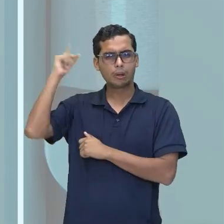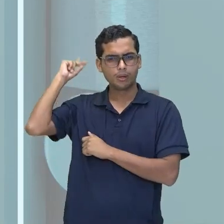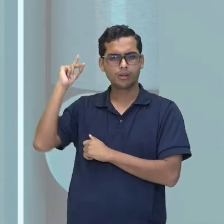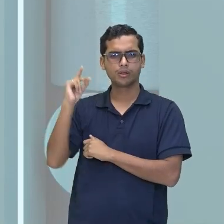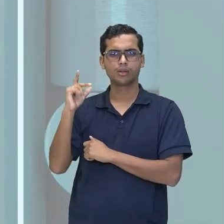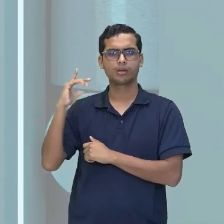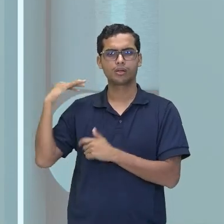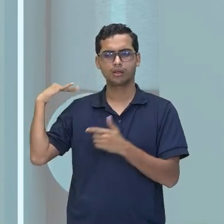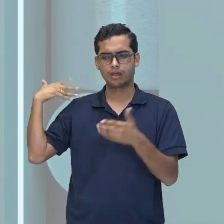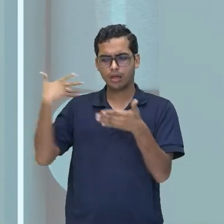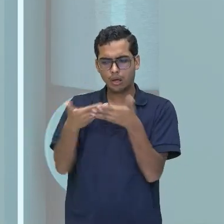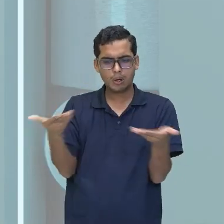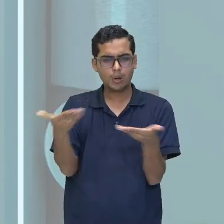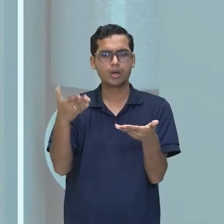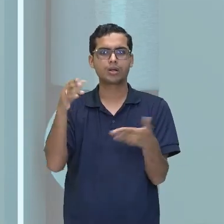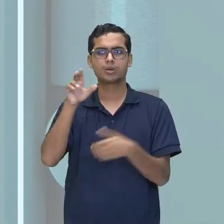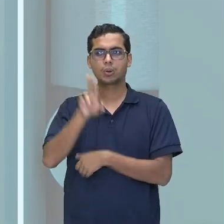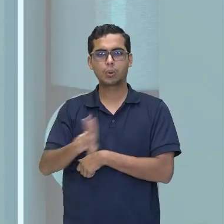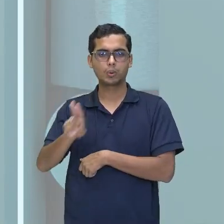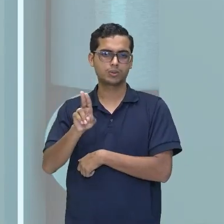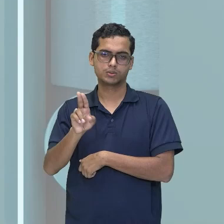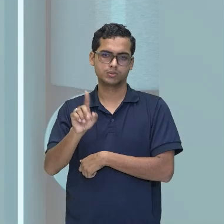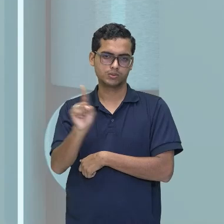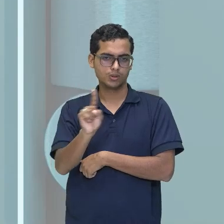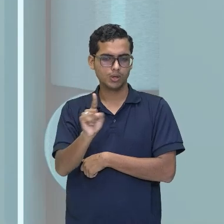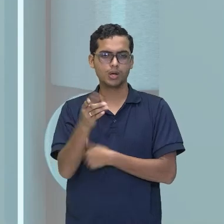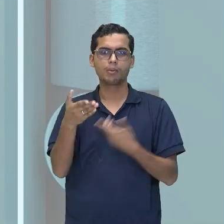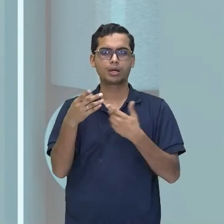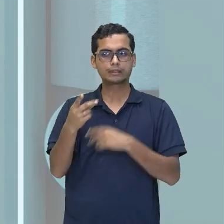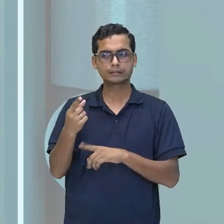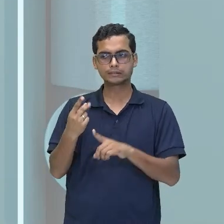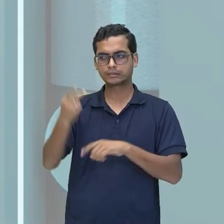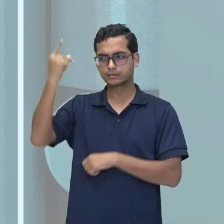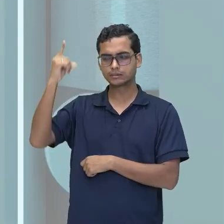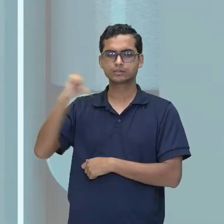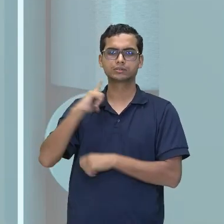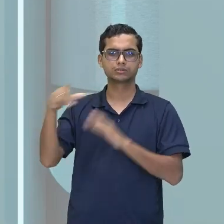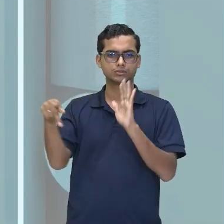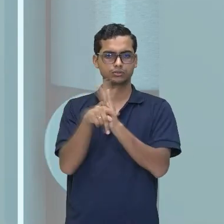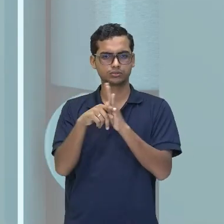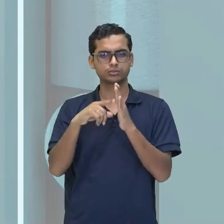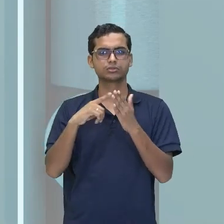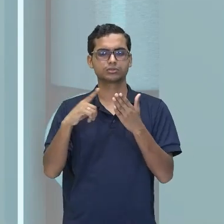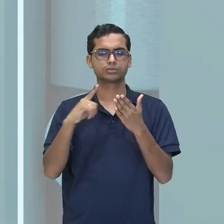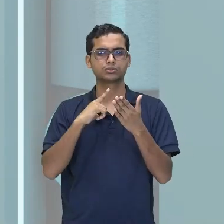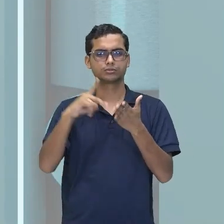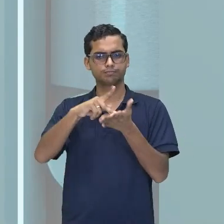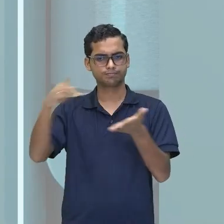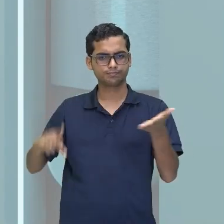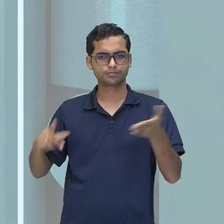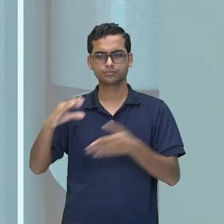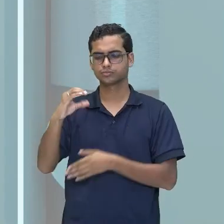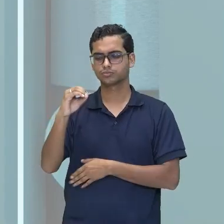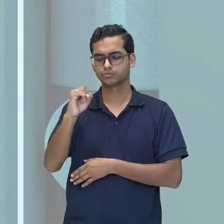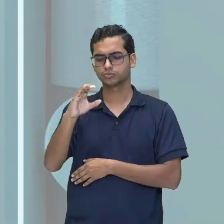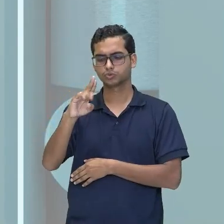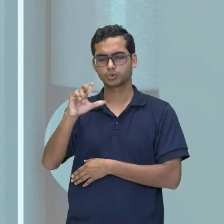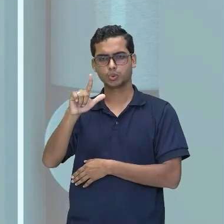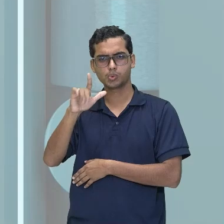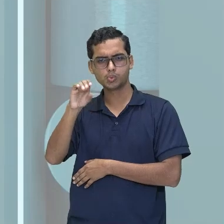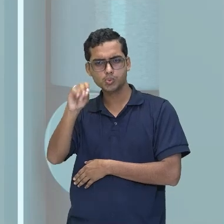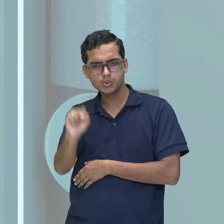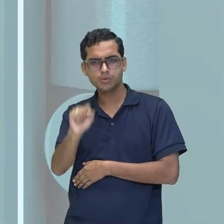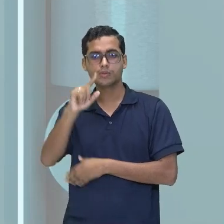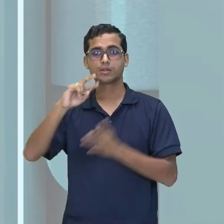de uso, né? Mas dentro do poema tem, então a gente precisa explicar o que é ósculo, né? É o beijo.